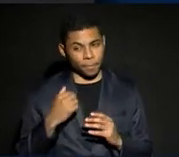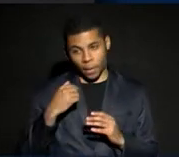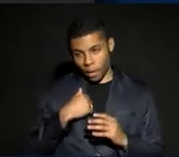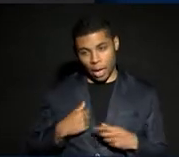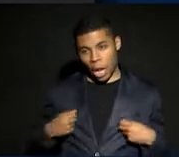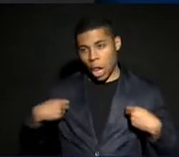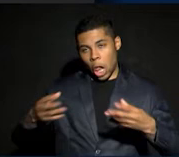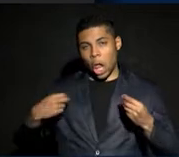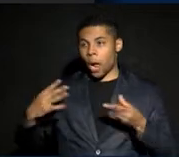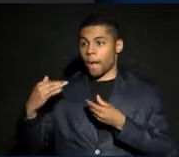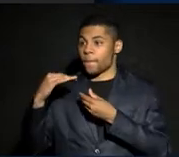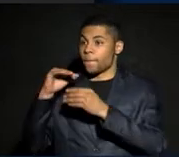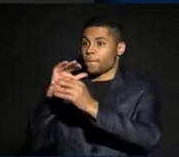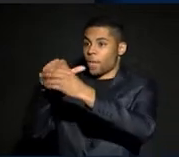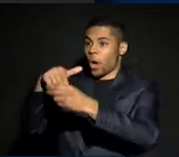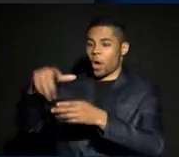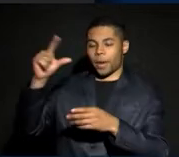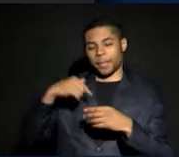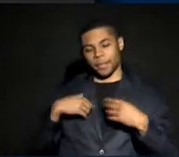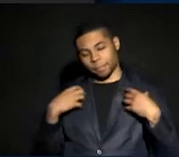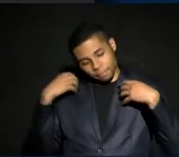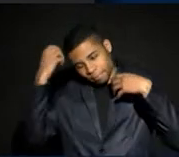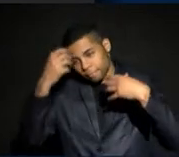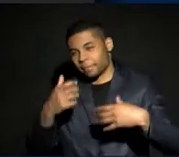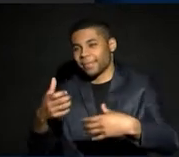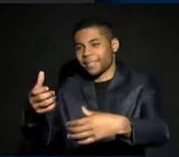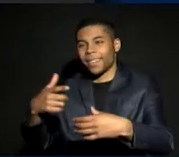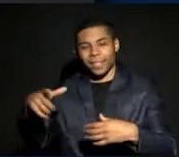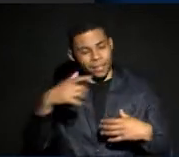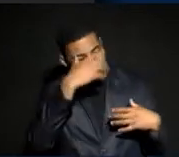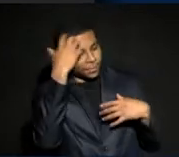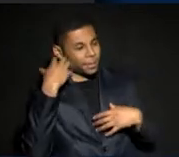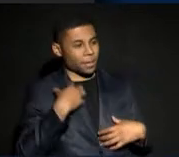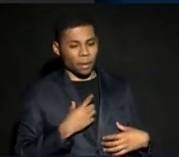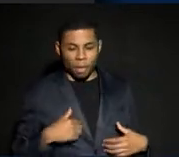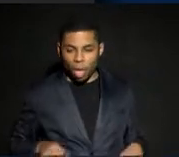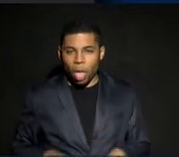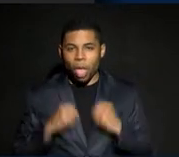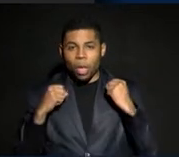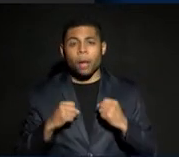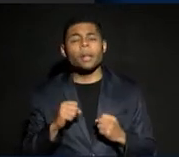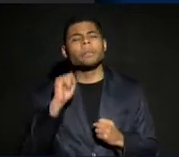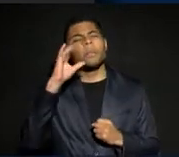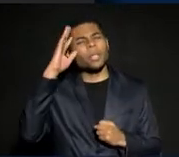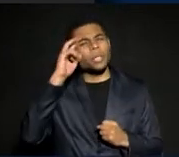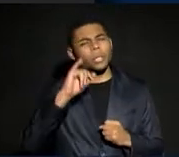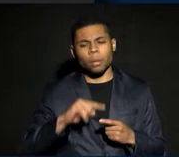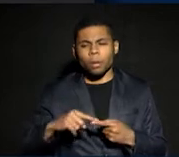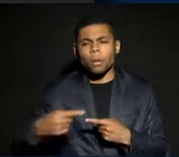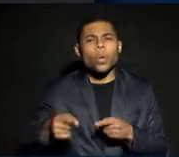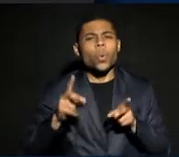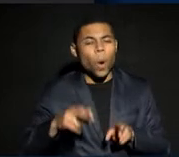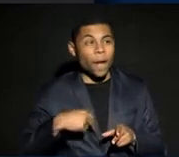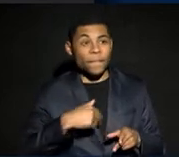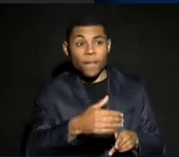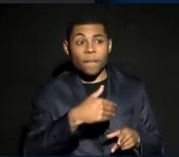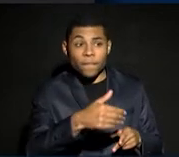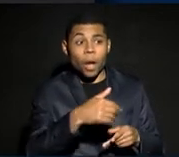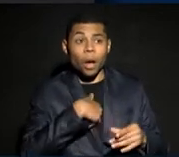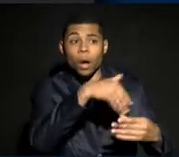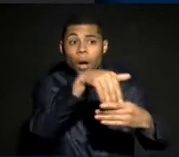nós. Orçamento secreto é ruim para todos nós. A cooptação de prefeitos para a